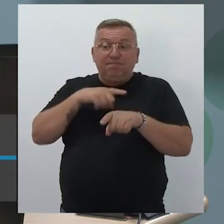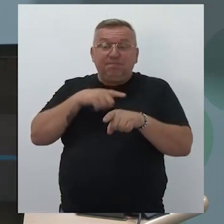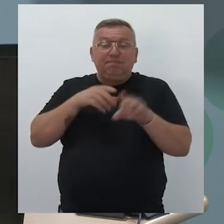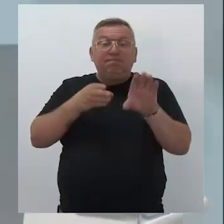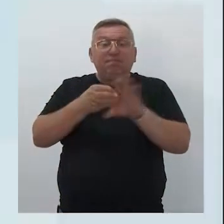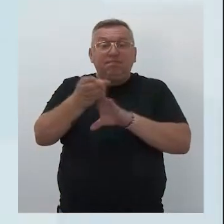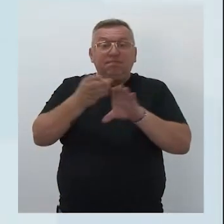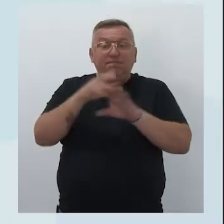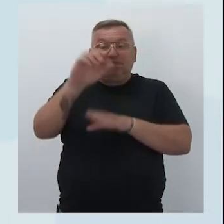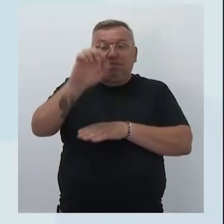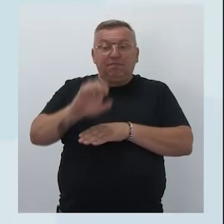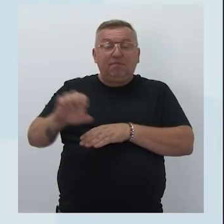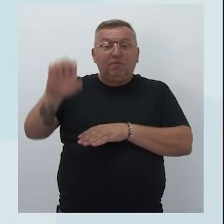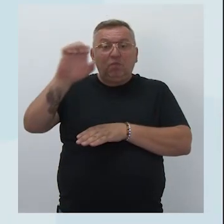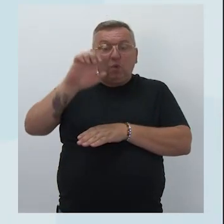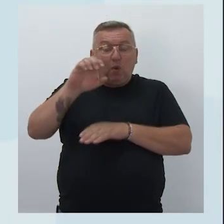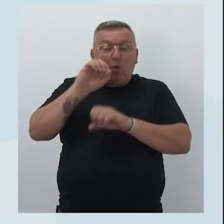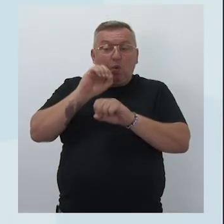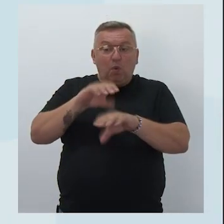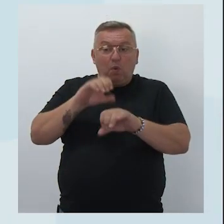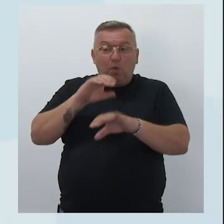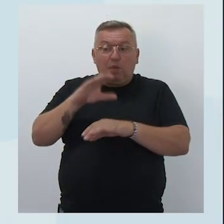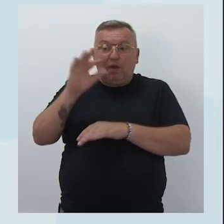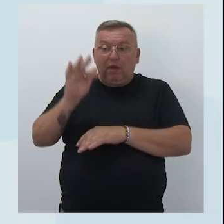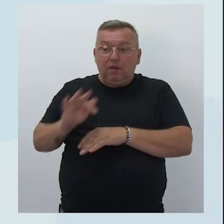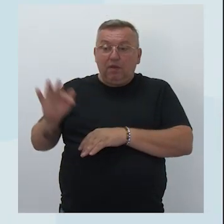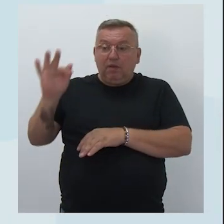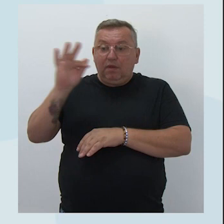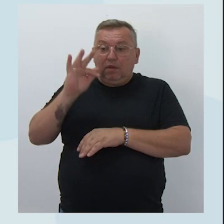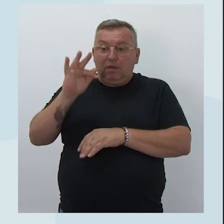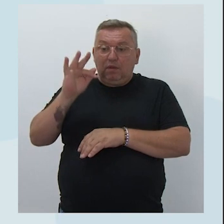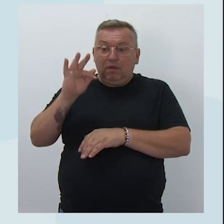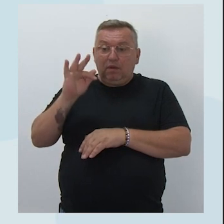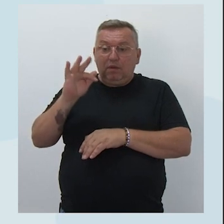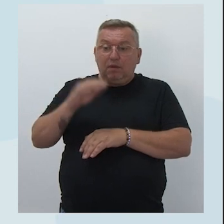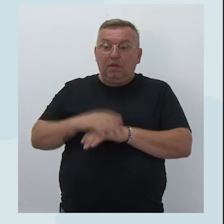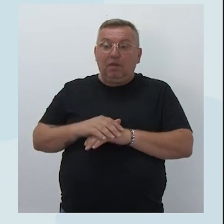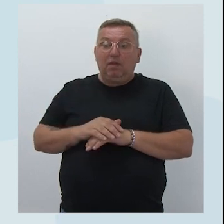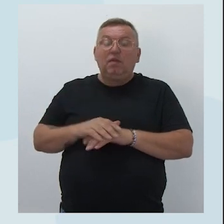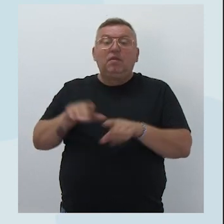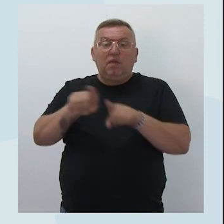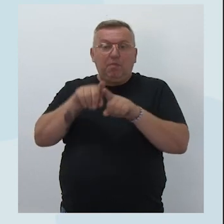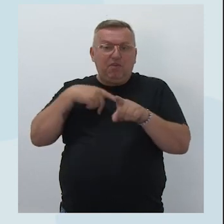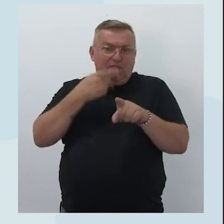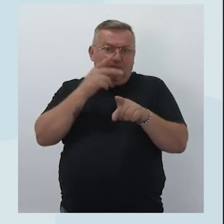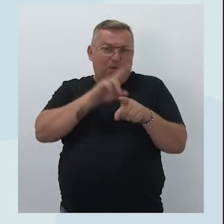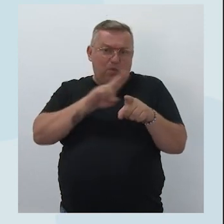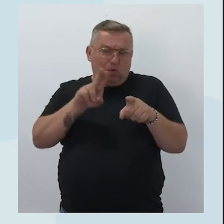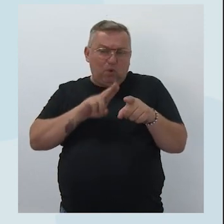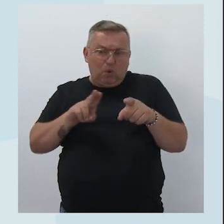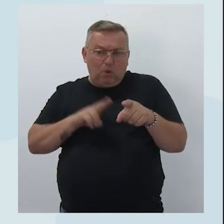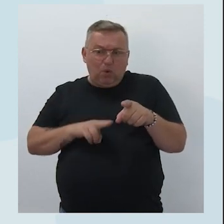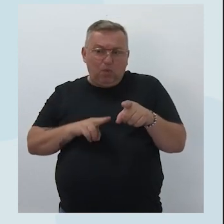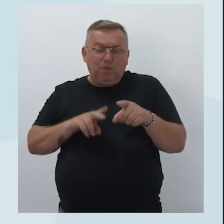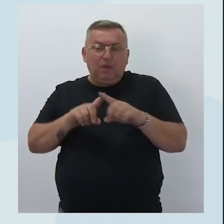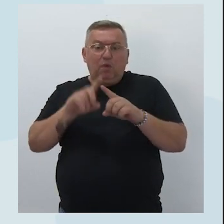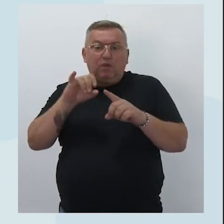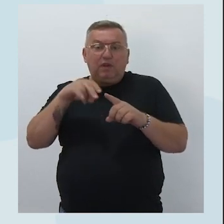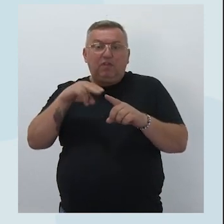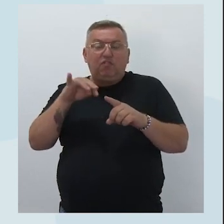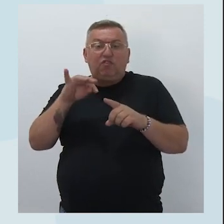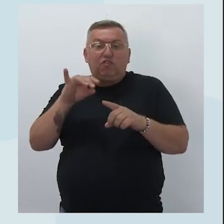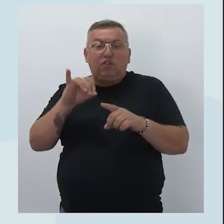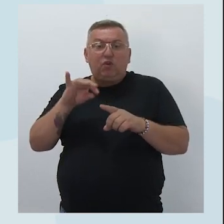Conselho Estadual de Educação, as universidades, que a Helena já citou, né? Os institutos,